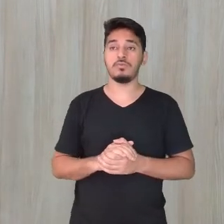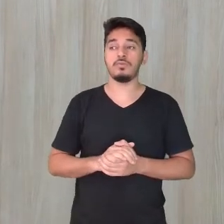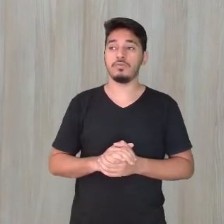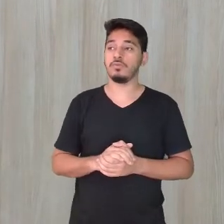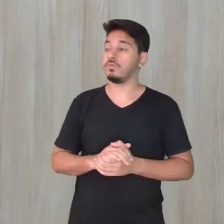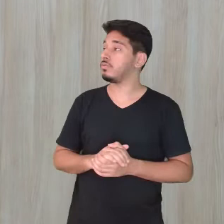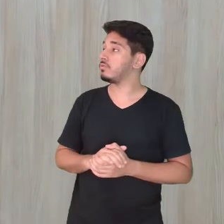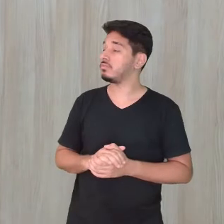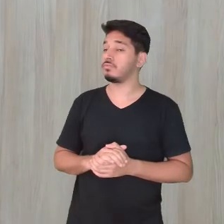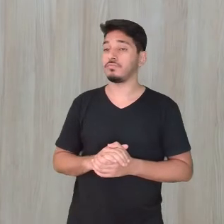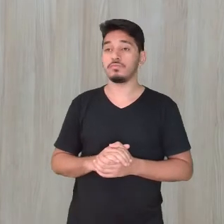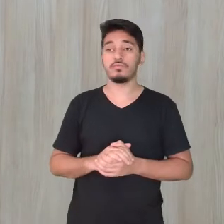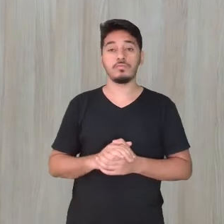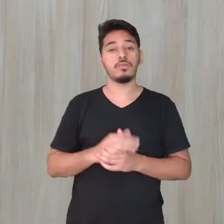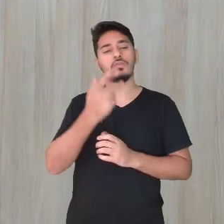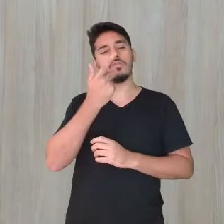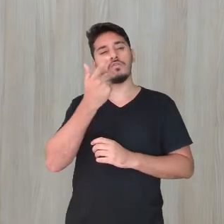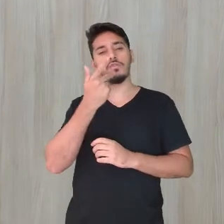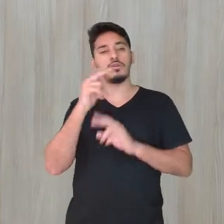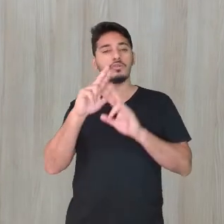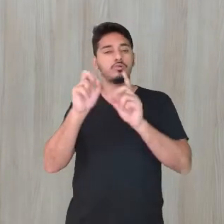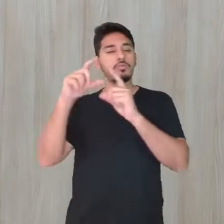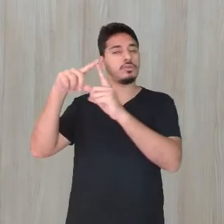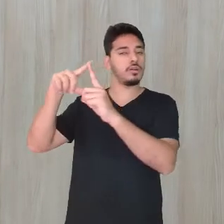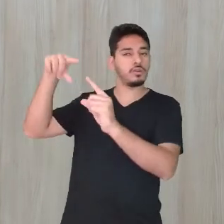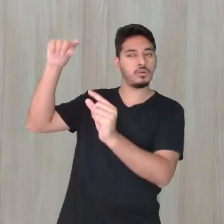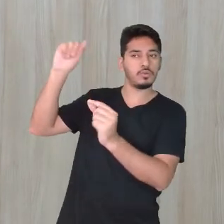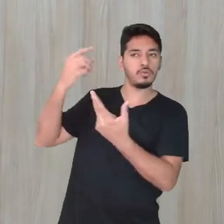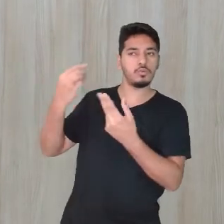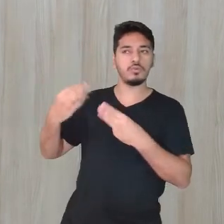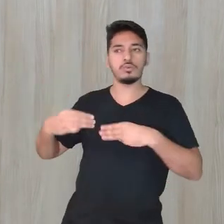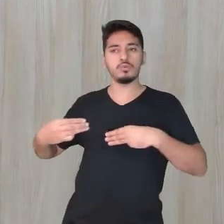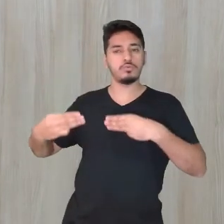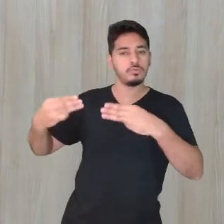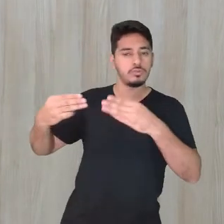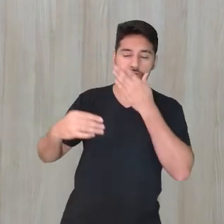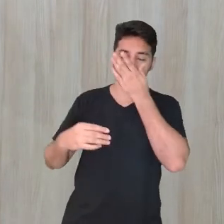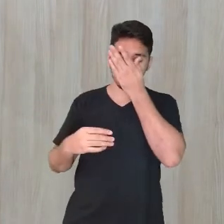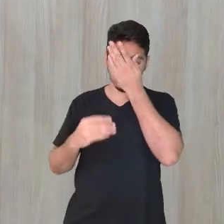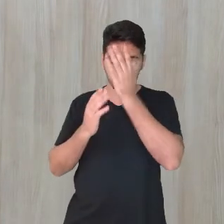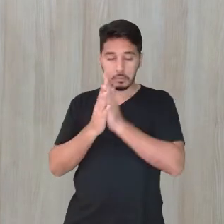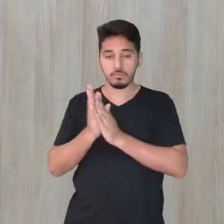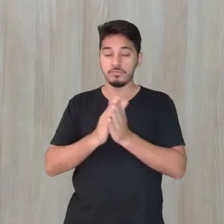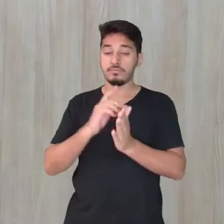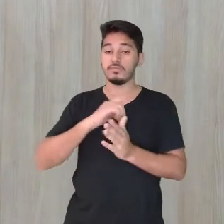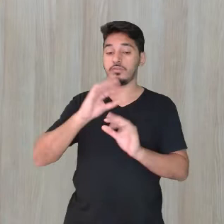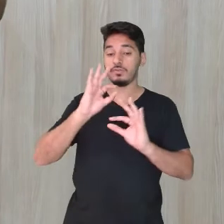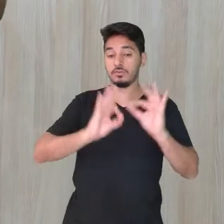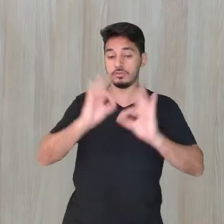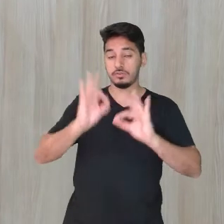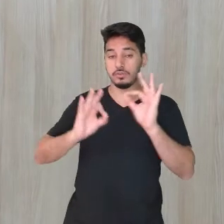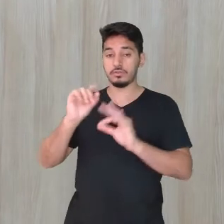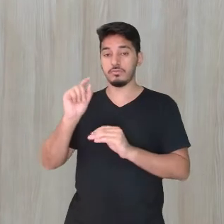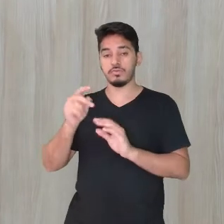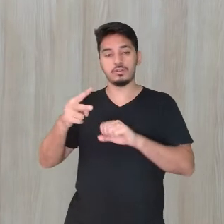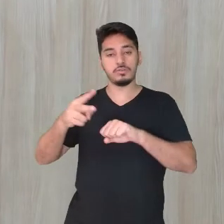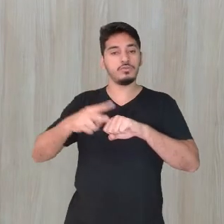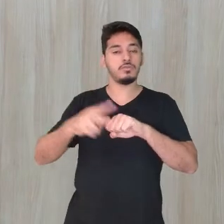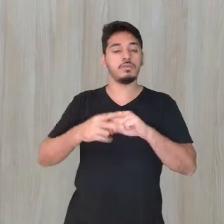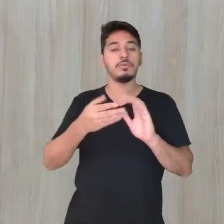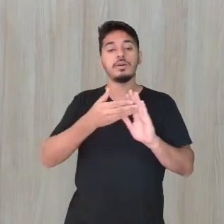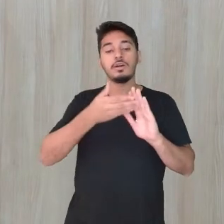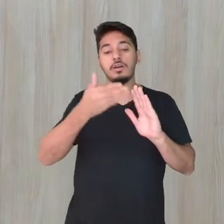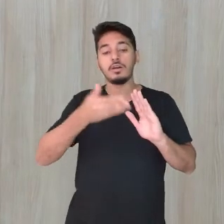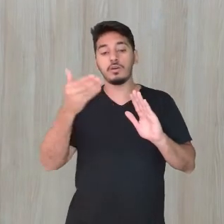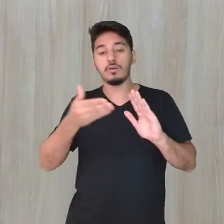verdade, a pessoa, e falou da lua e dos ministros. Então, eu tenho aqui, organizado pelo verbo, a